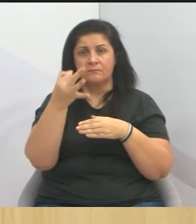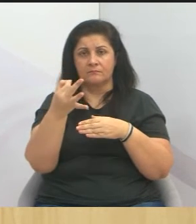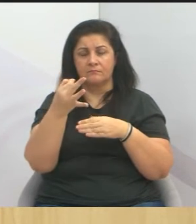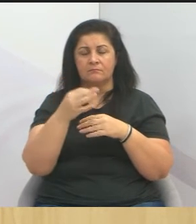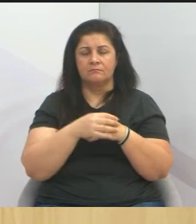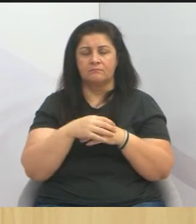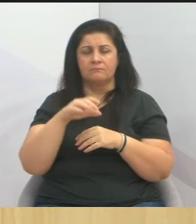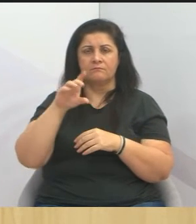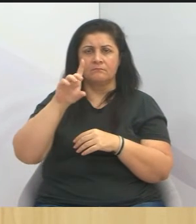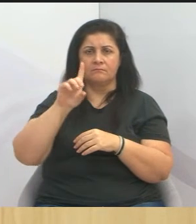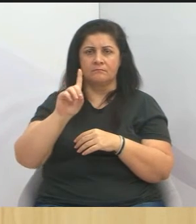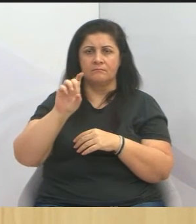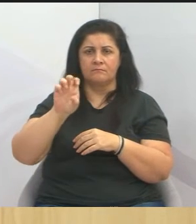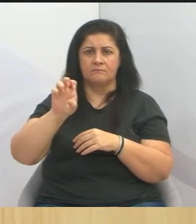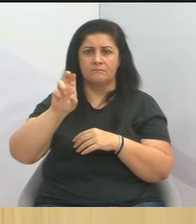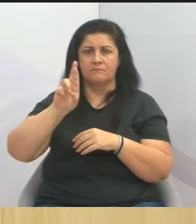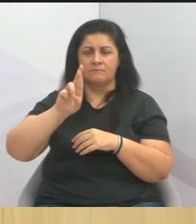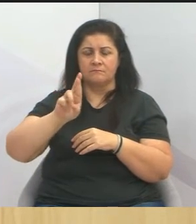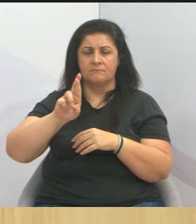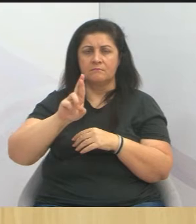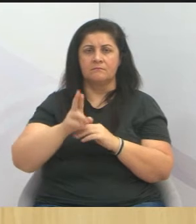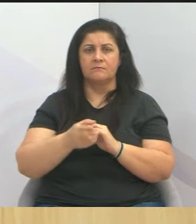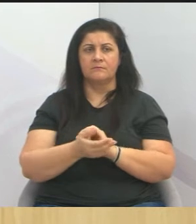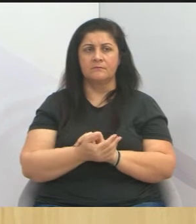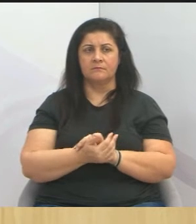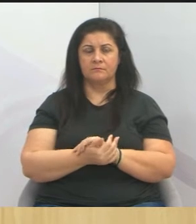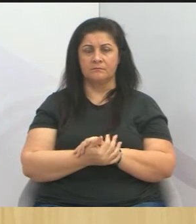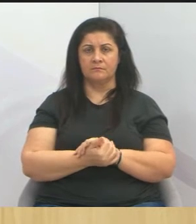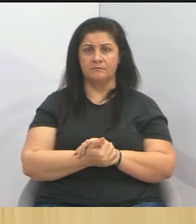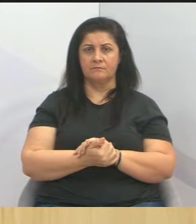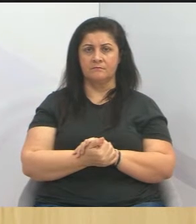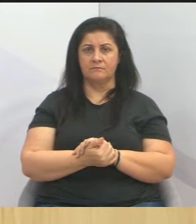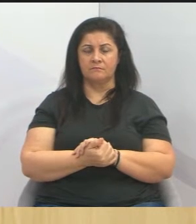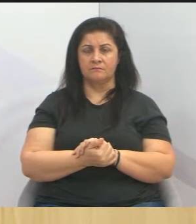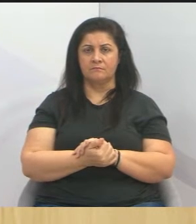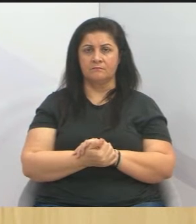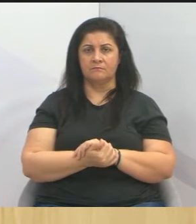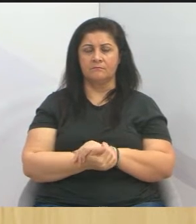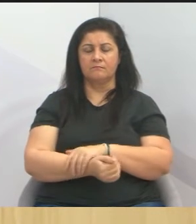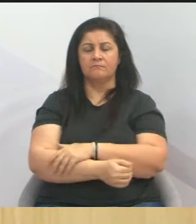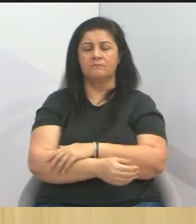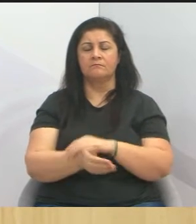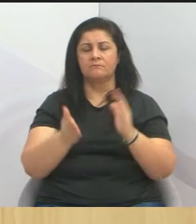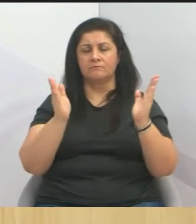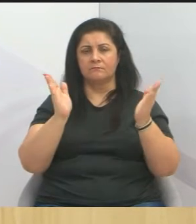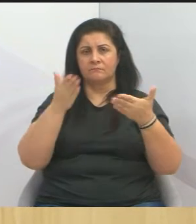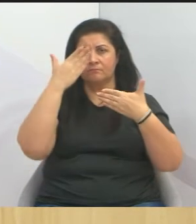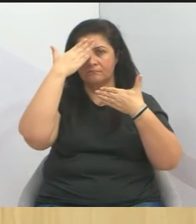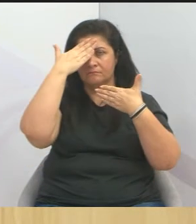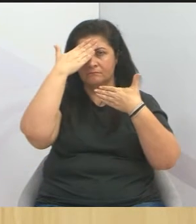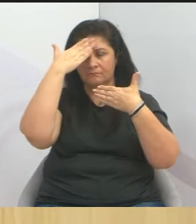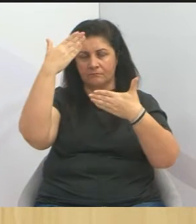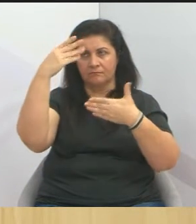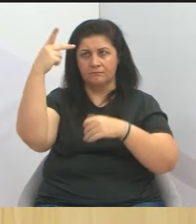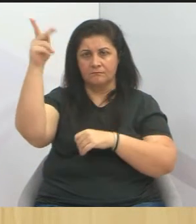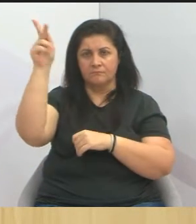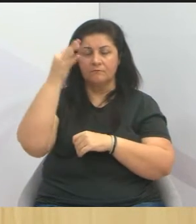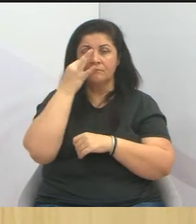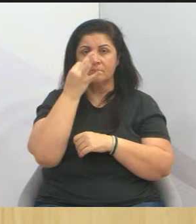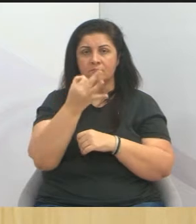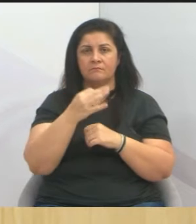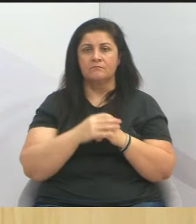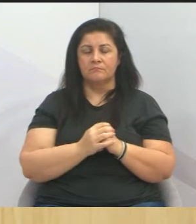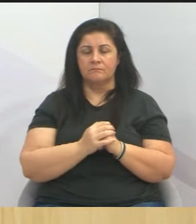do Departamento de Estrada e rodagem do Estado de São Paulo antecipando agradecimento pela atenção dispensar